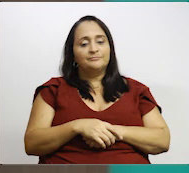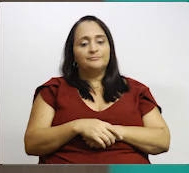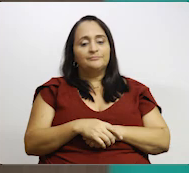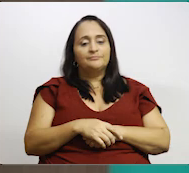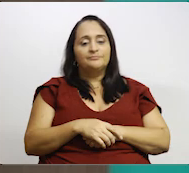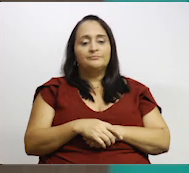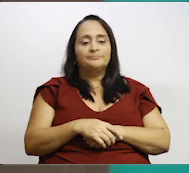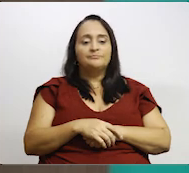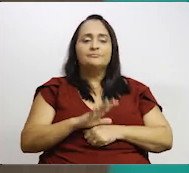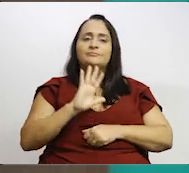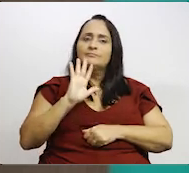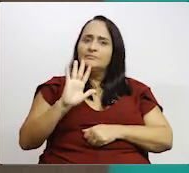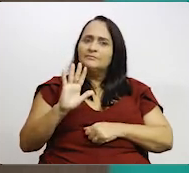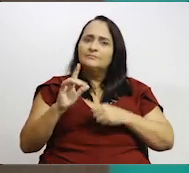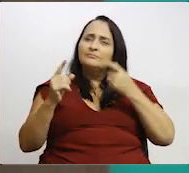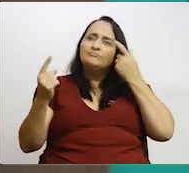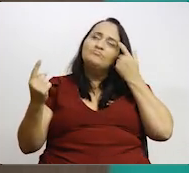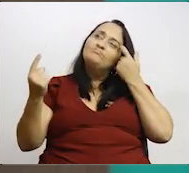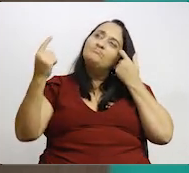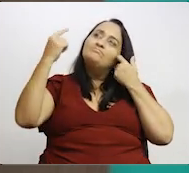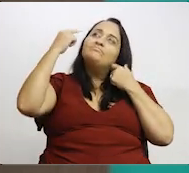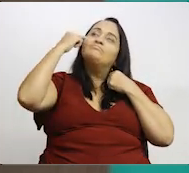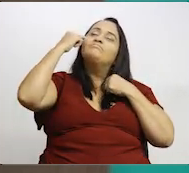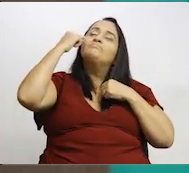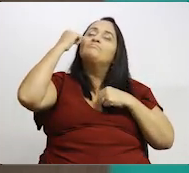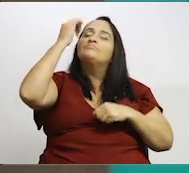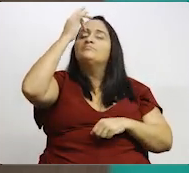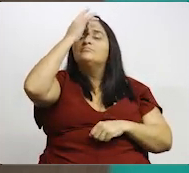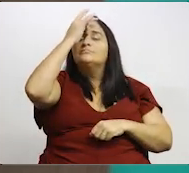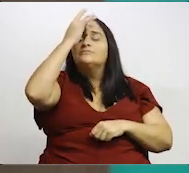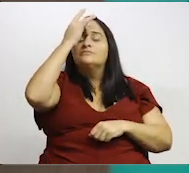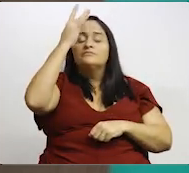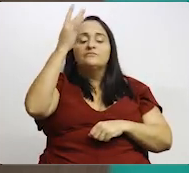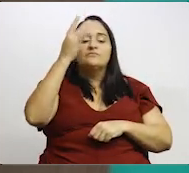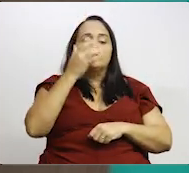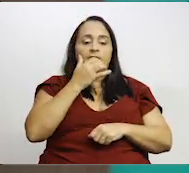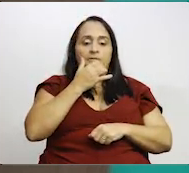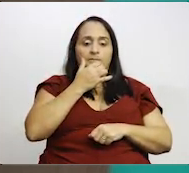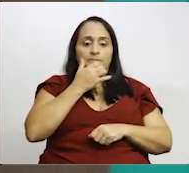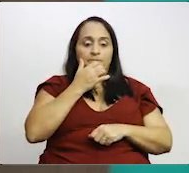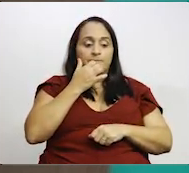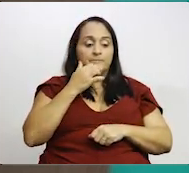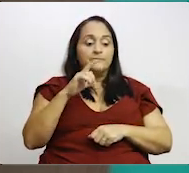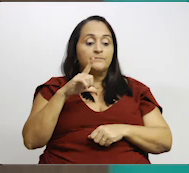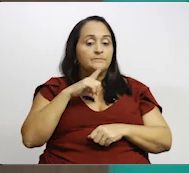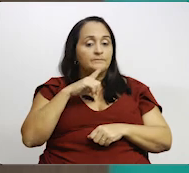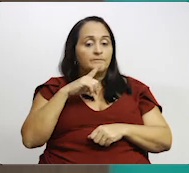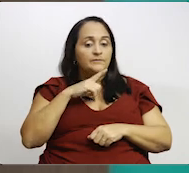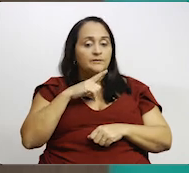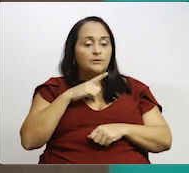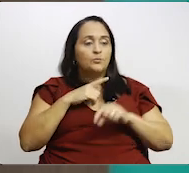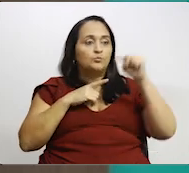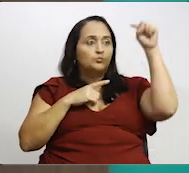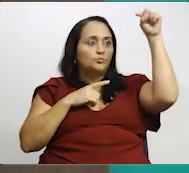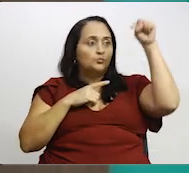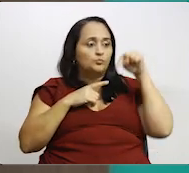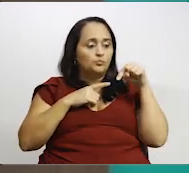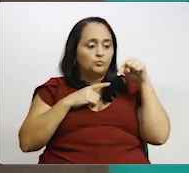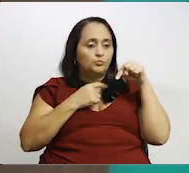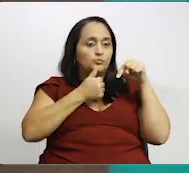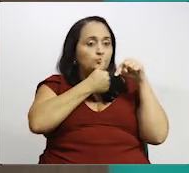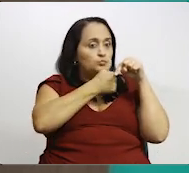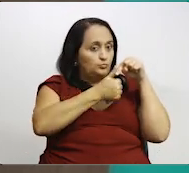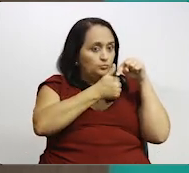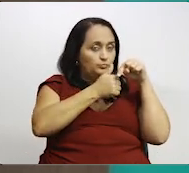5, 6. Essa é a primeira ideia da divisão, é a ideia mais fácil. Então, eu vou pegar